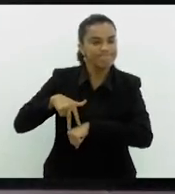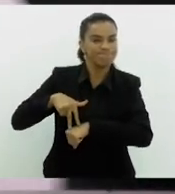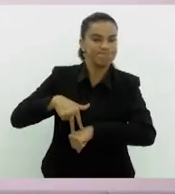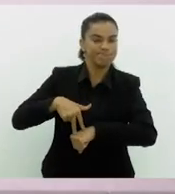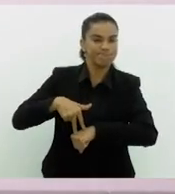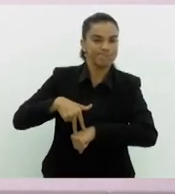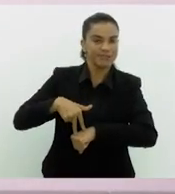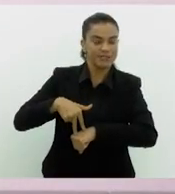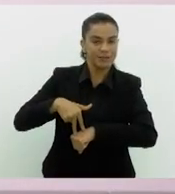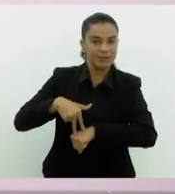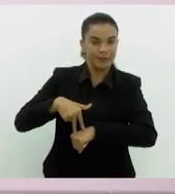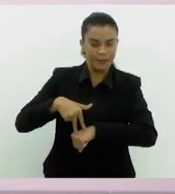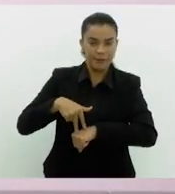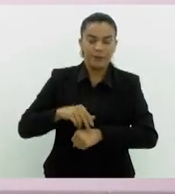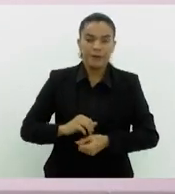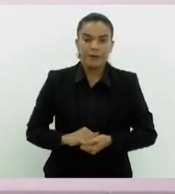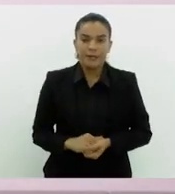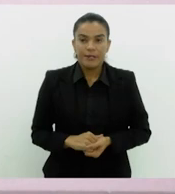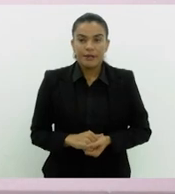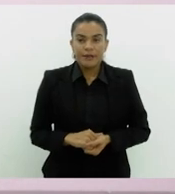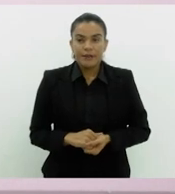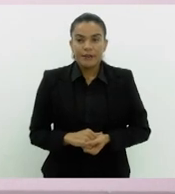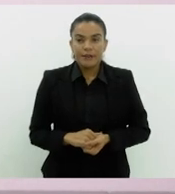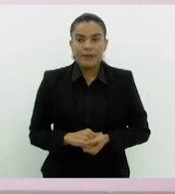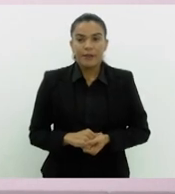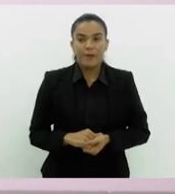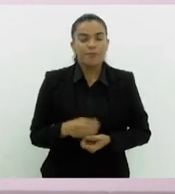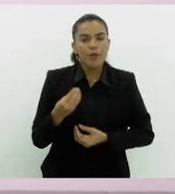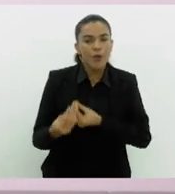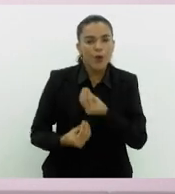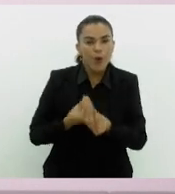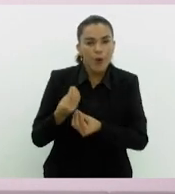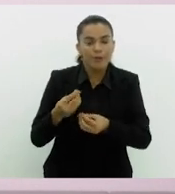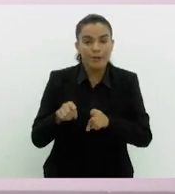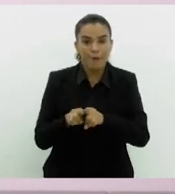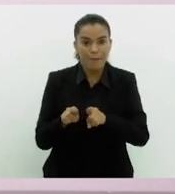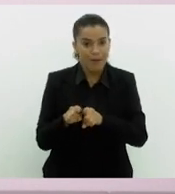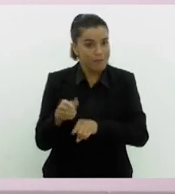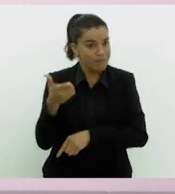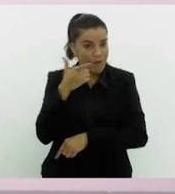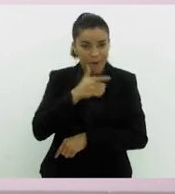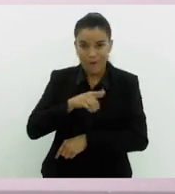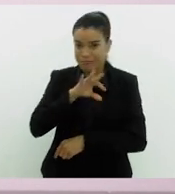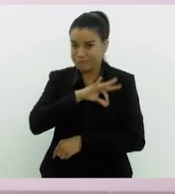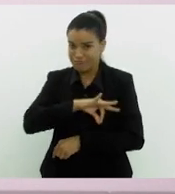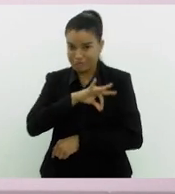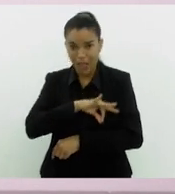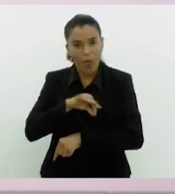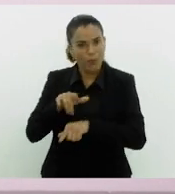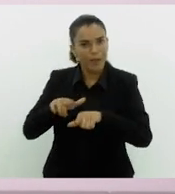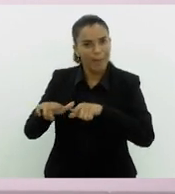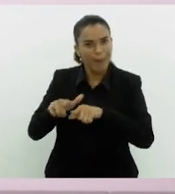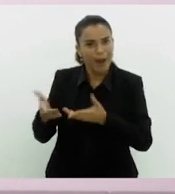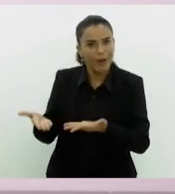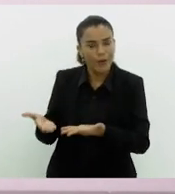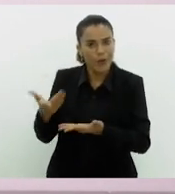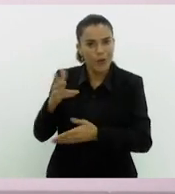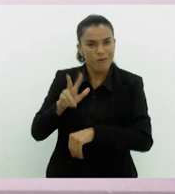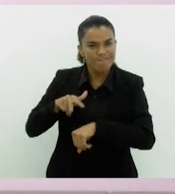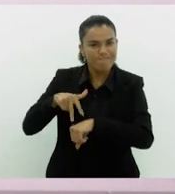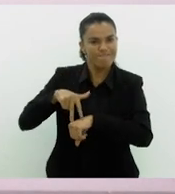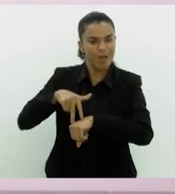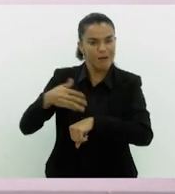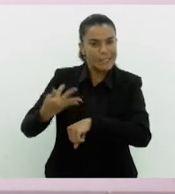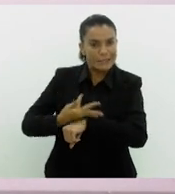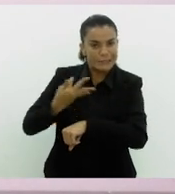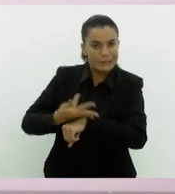número seguro de ligar dentro desses territórios, né? E como elas também não são remuneradas por esse trabalho. Isso é um trabalho, né? Você manter esses territórios é um